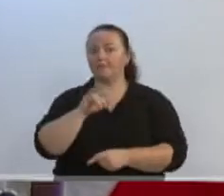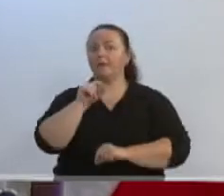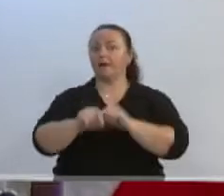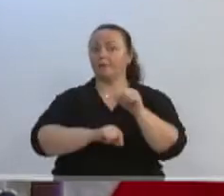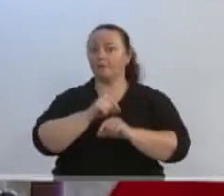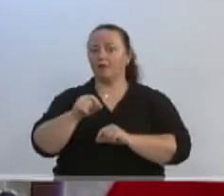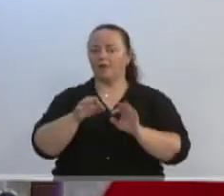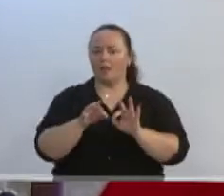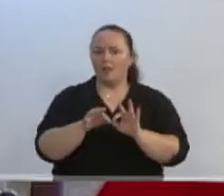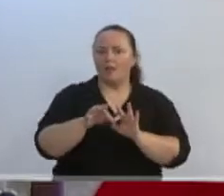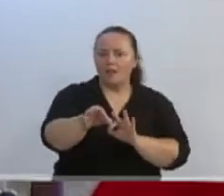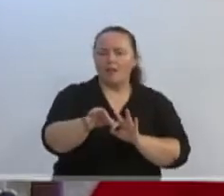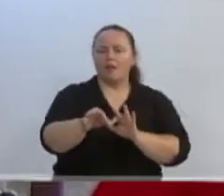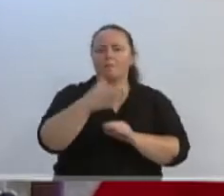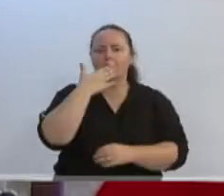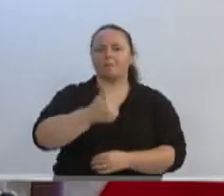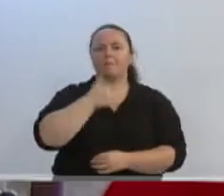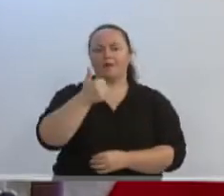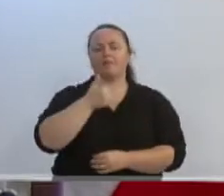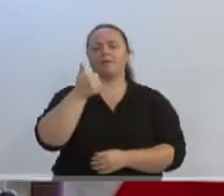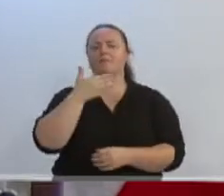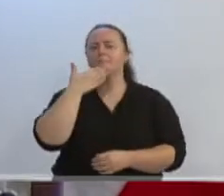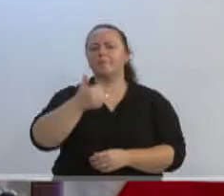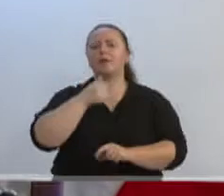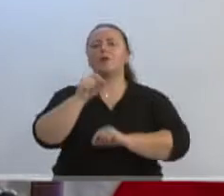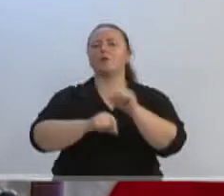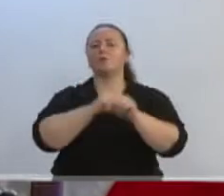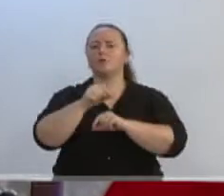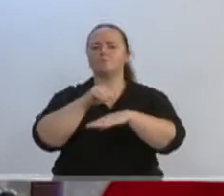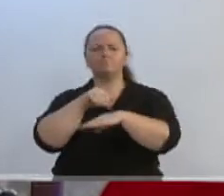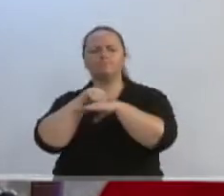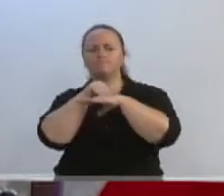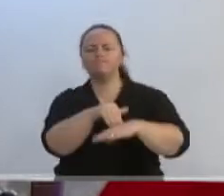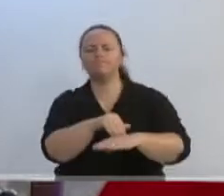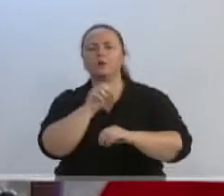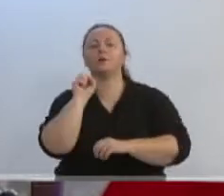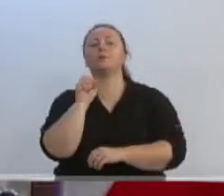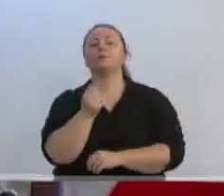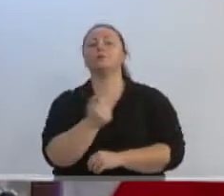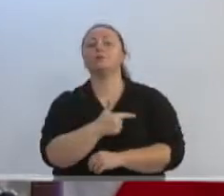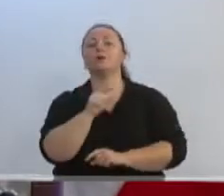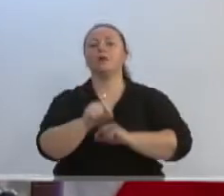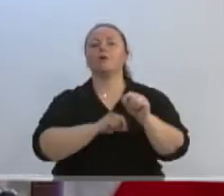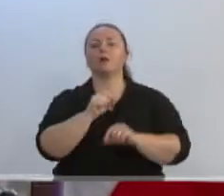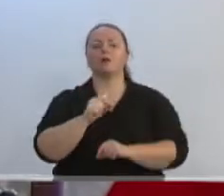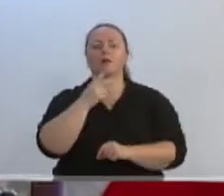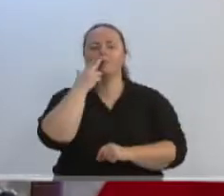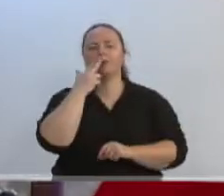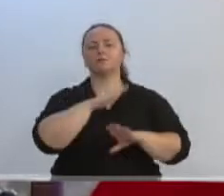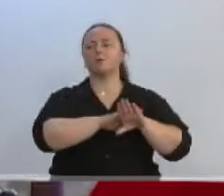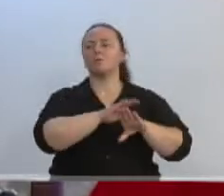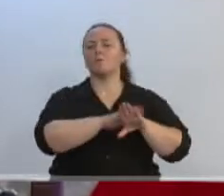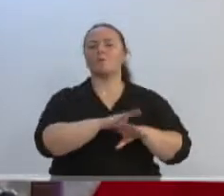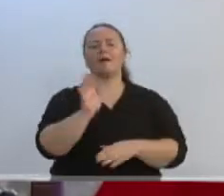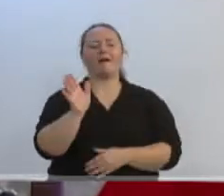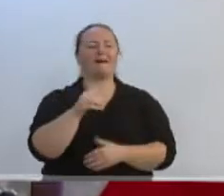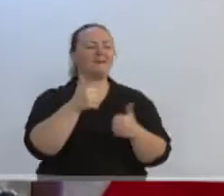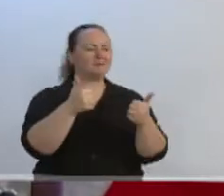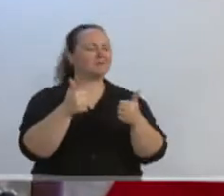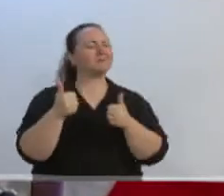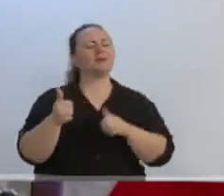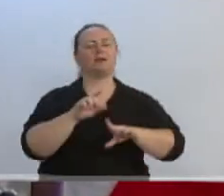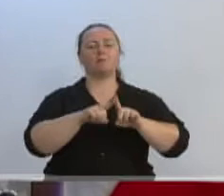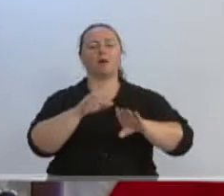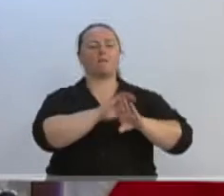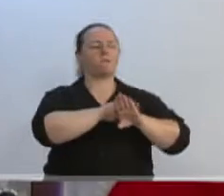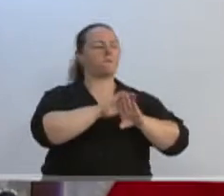mais longe, é muito melhor aquele chute no traseiro com sinceridade do que aquele tapinha nas costas com falsidade. Então, eu queria deixar isso muito claro aqui, que